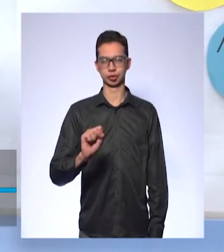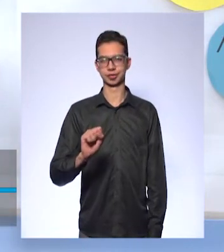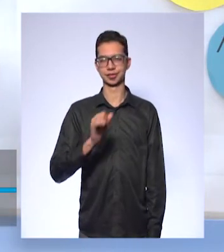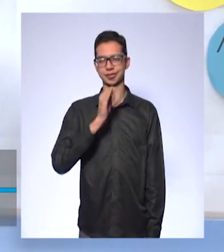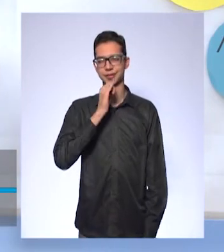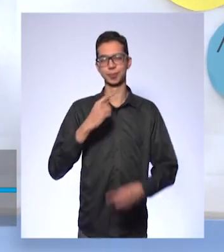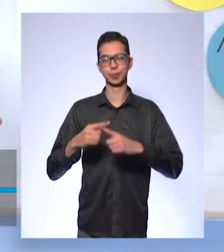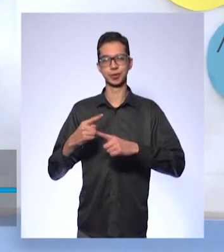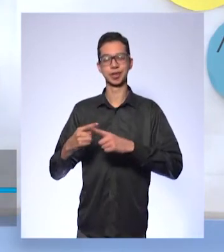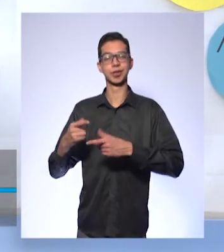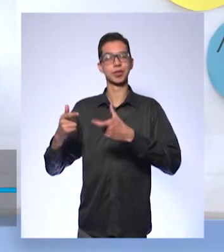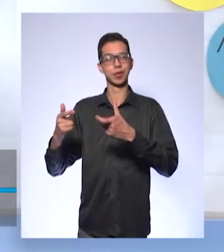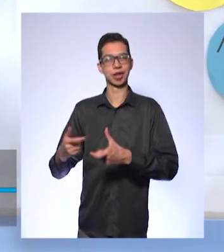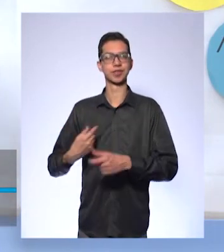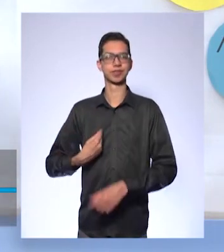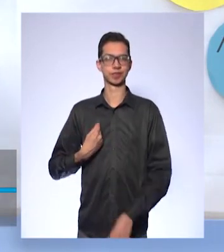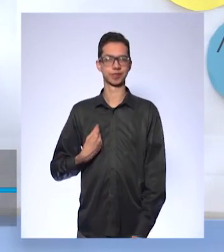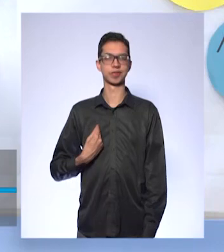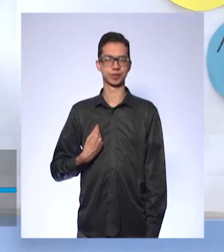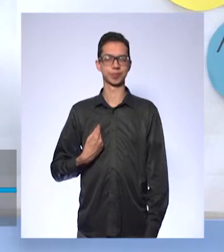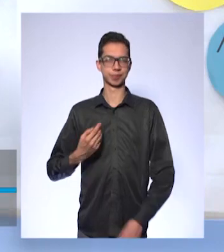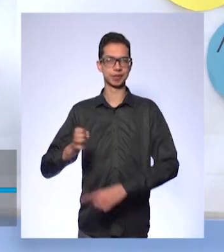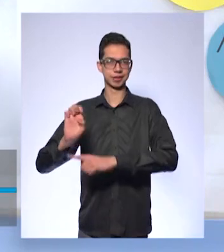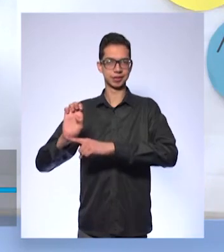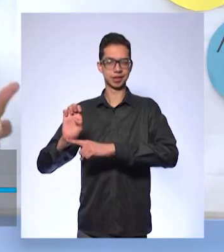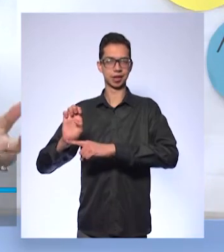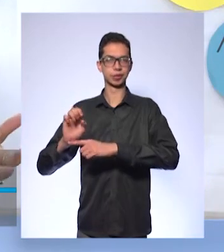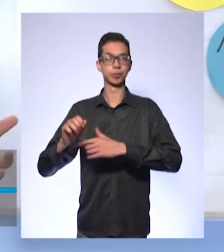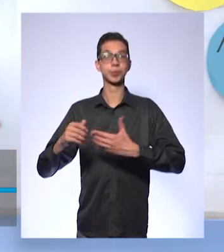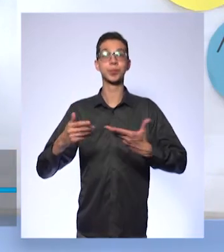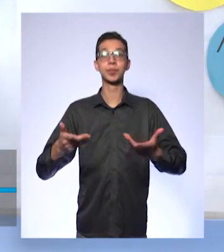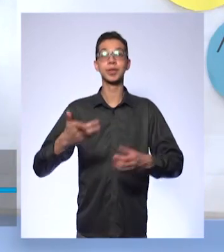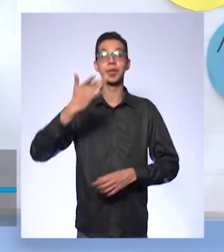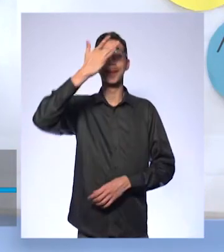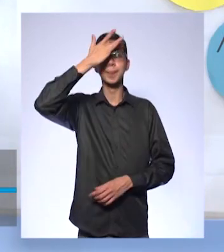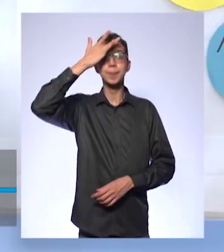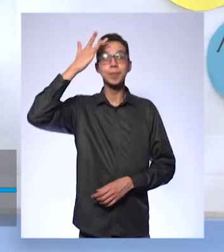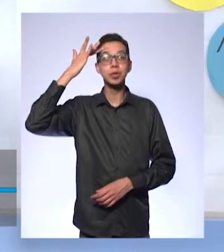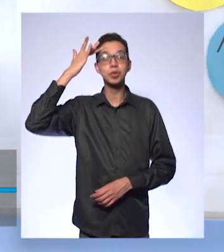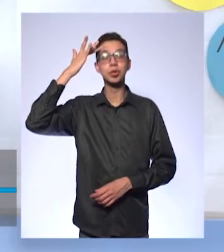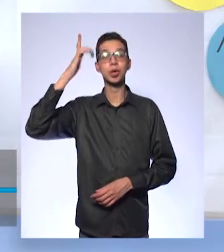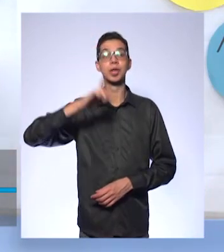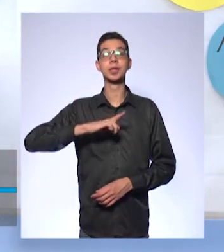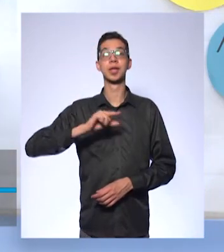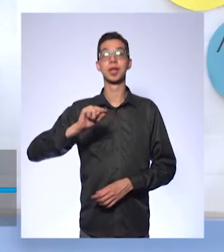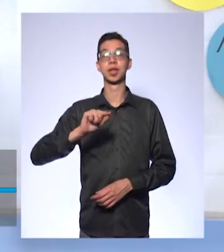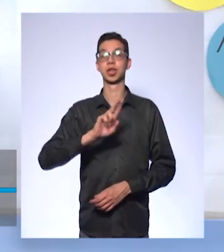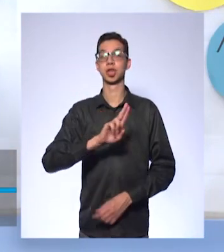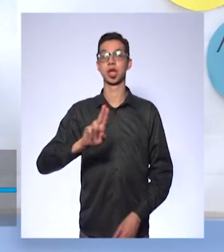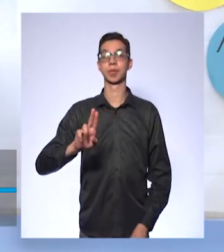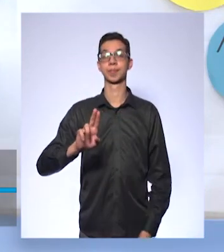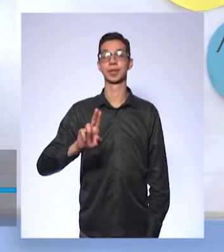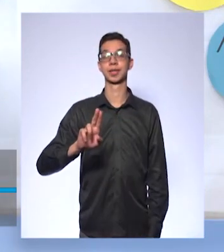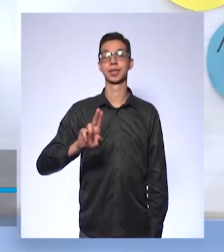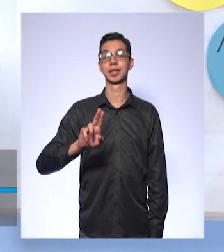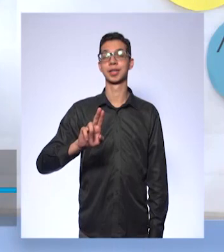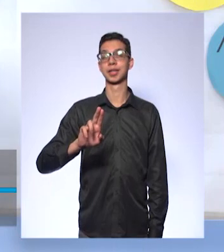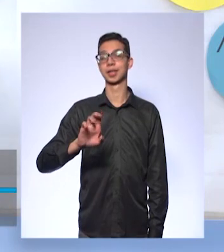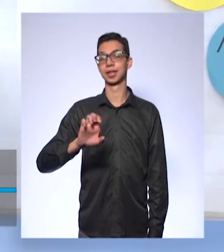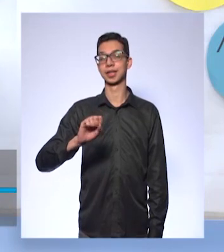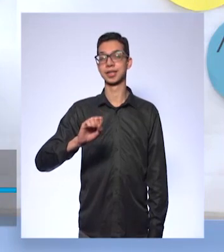algumas estâncias, então as pessoas que tinham suas estâncias eram chamados de estancieiros. O Rio Grande